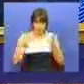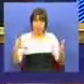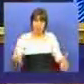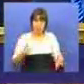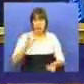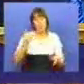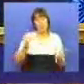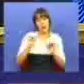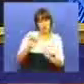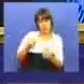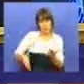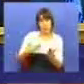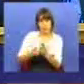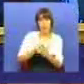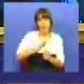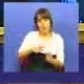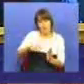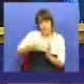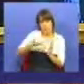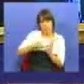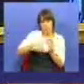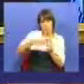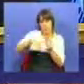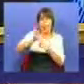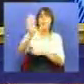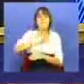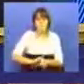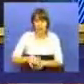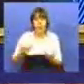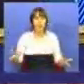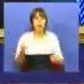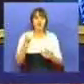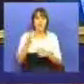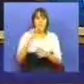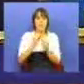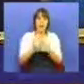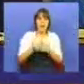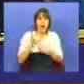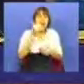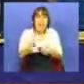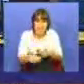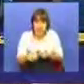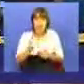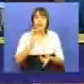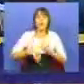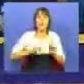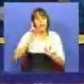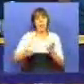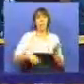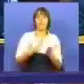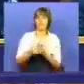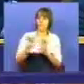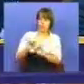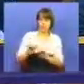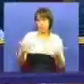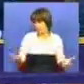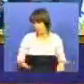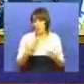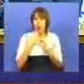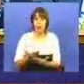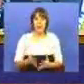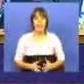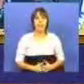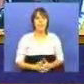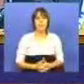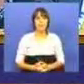aquele que a vossa proposta pretenderia. Nós vamos até um pouco mais longe do que aquilo que era proposto por vossas Excelências. Muito